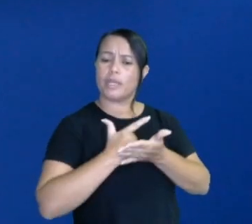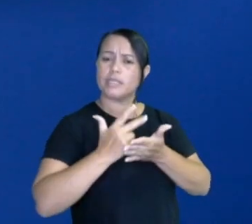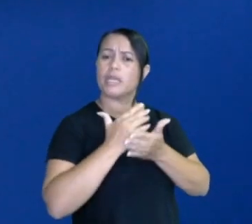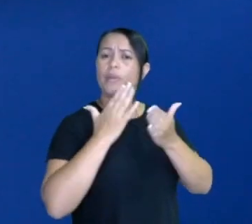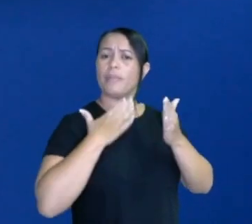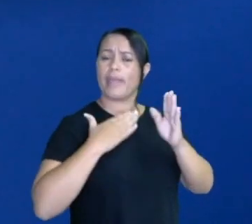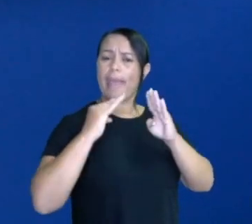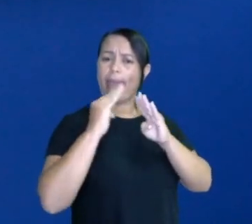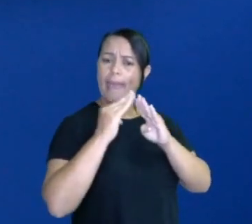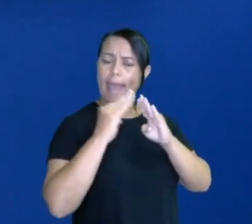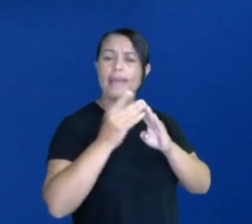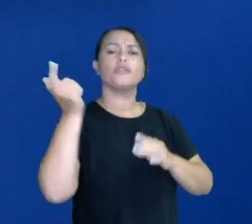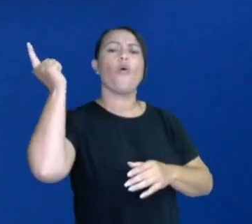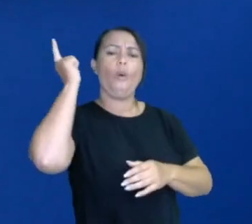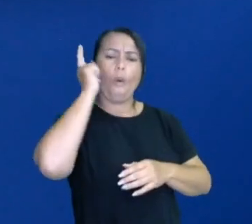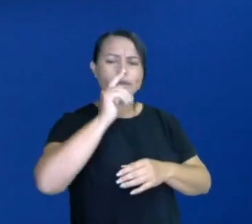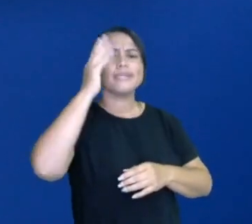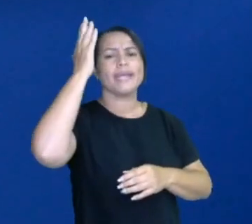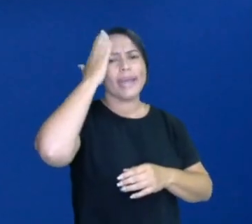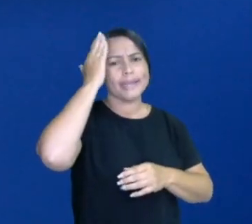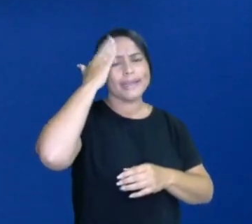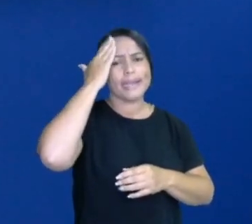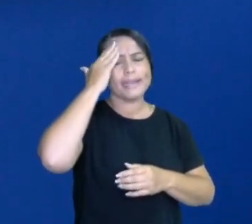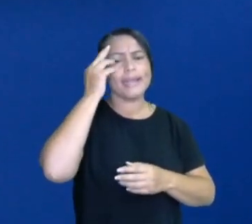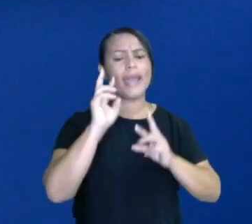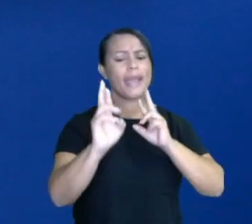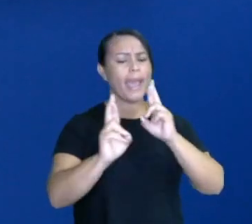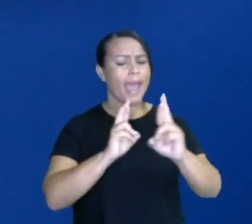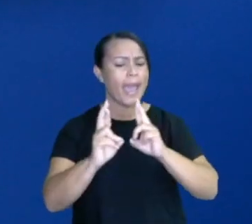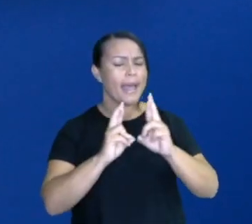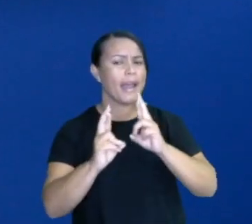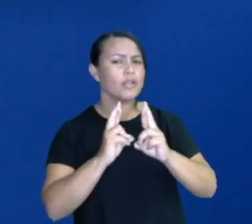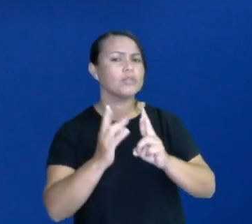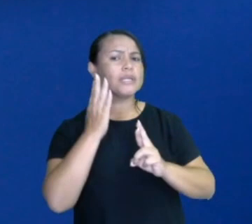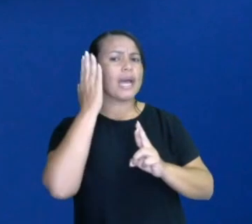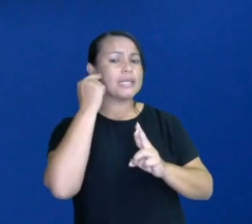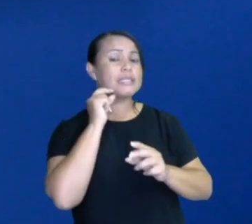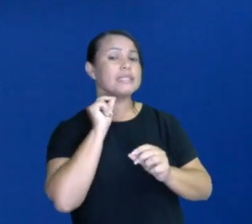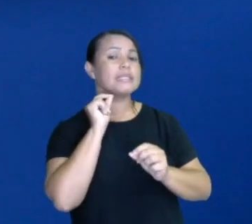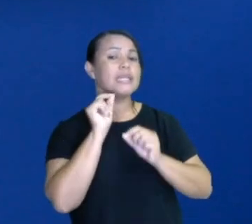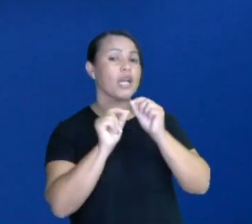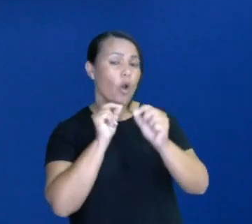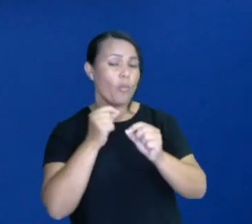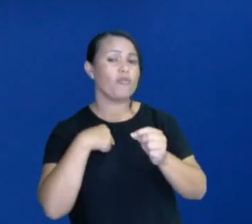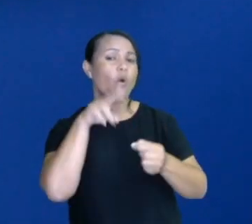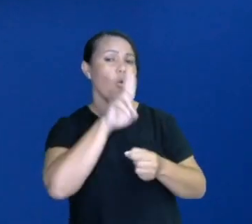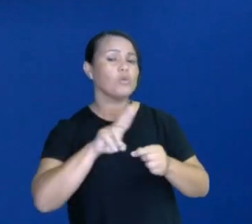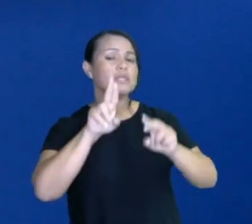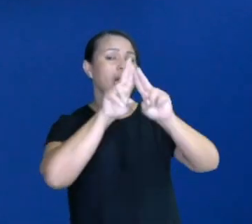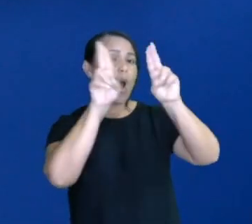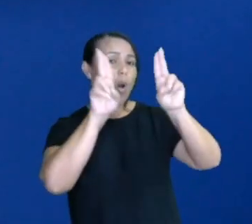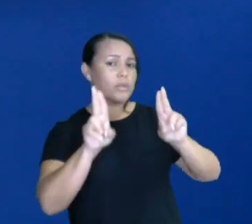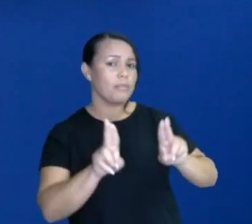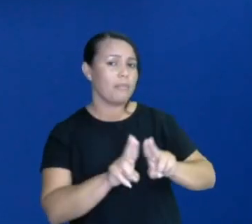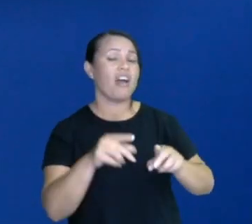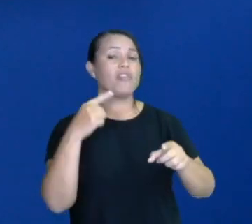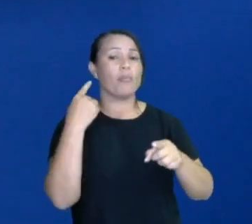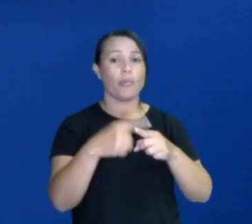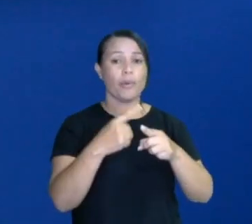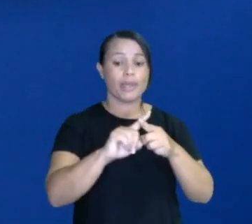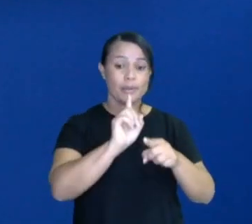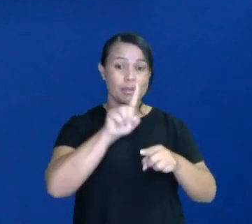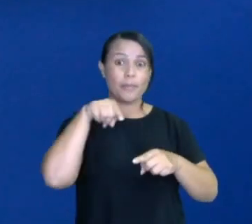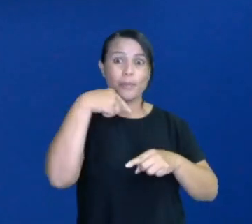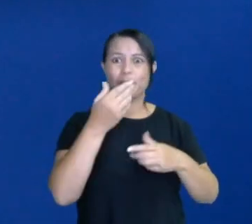minha casa, eu consegui entender e relacionar e eu sei para que e como eu vou utilizar os mapas. Porque na nossa